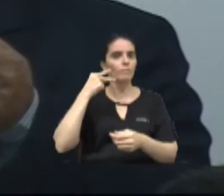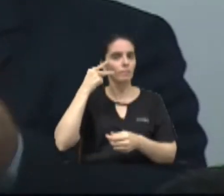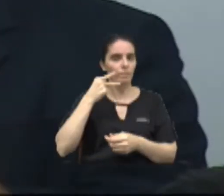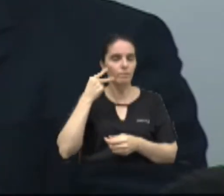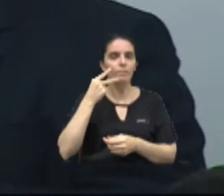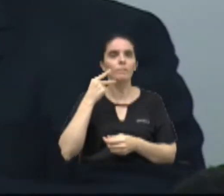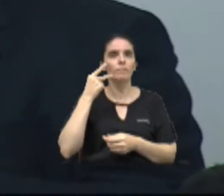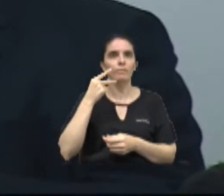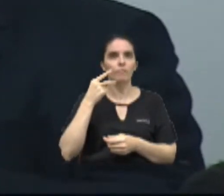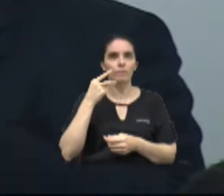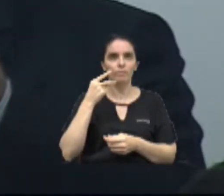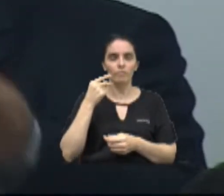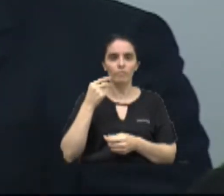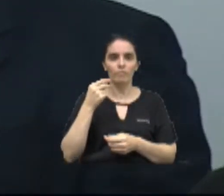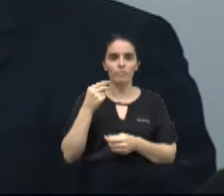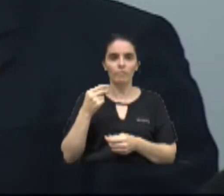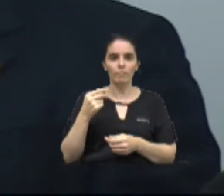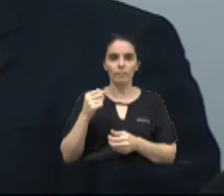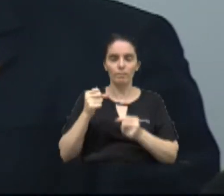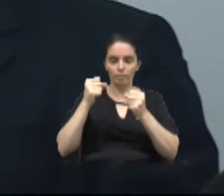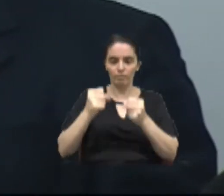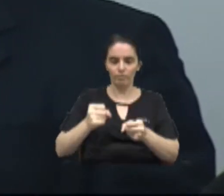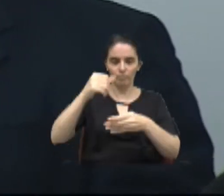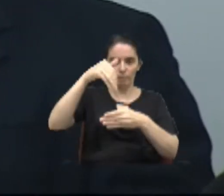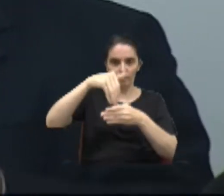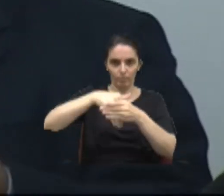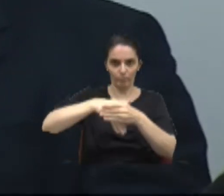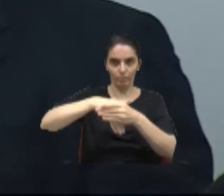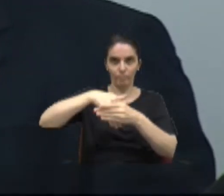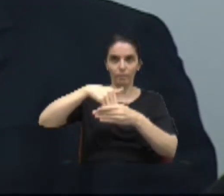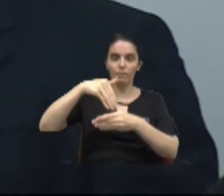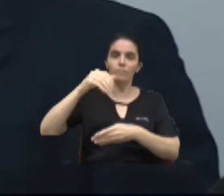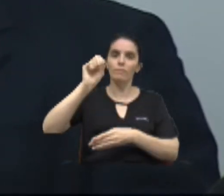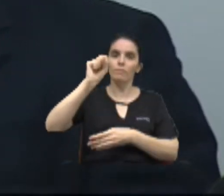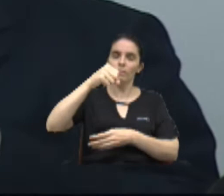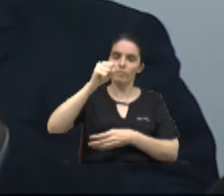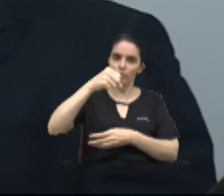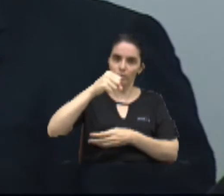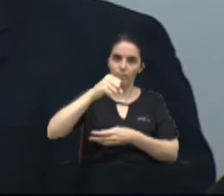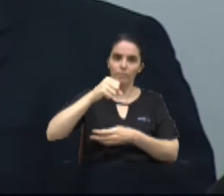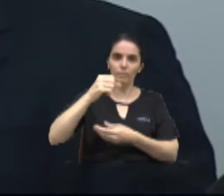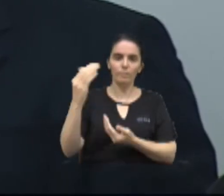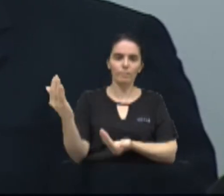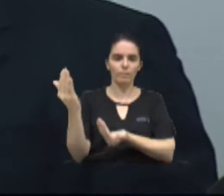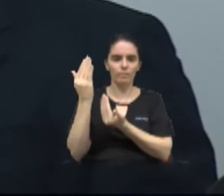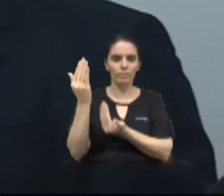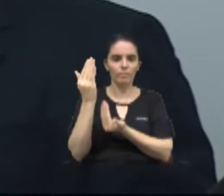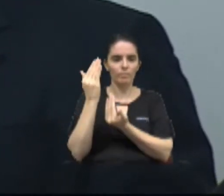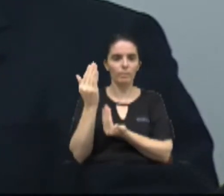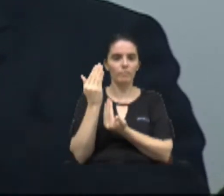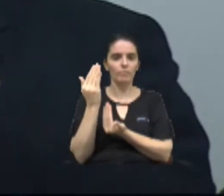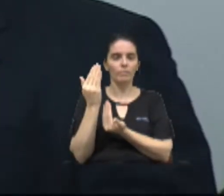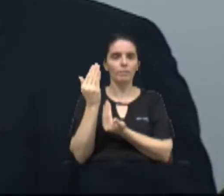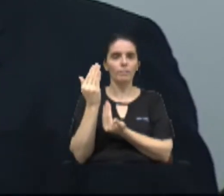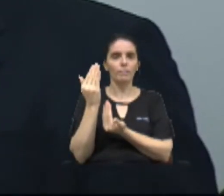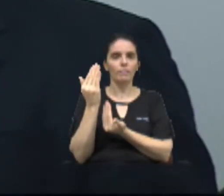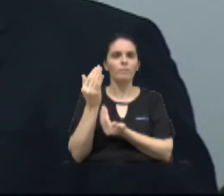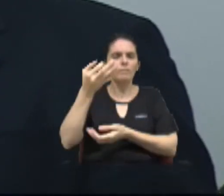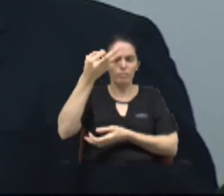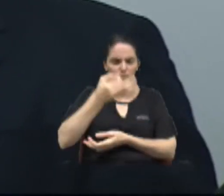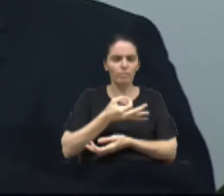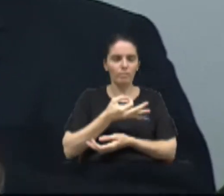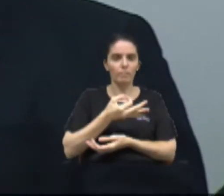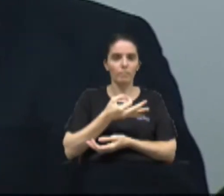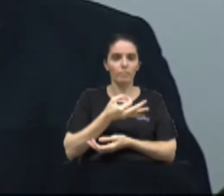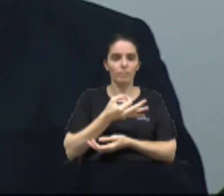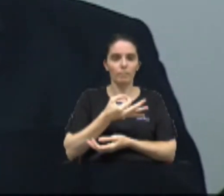em poder dar o seu voto, sim, com louvor, com convicção